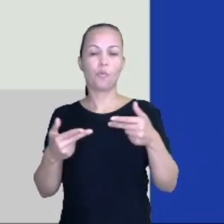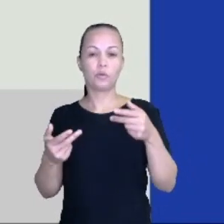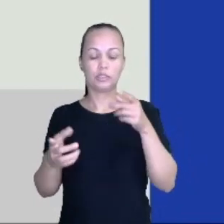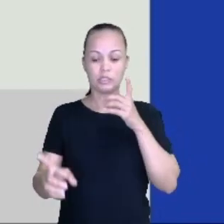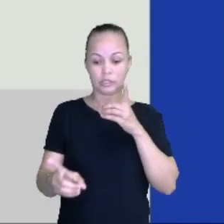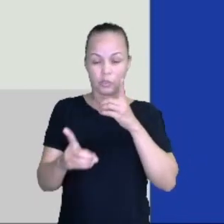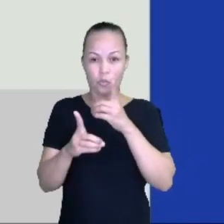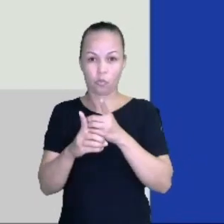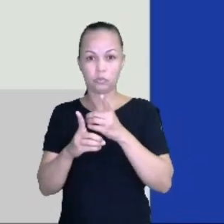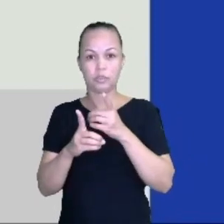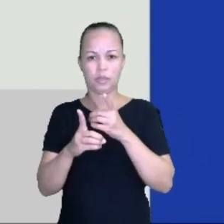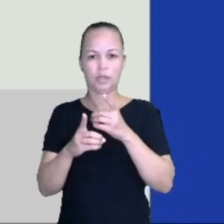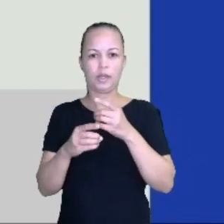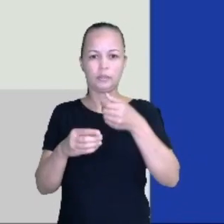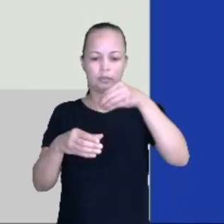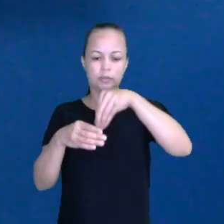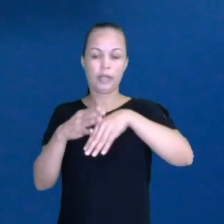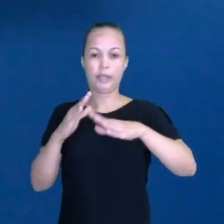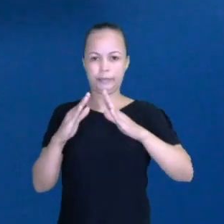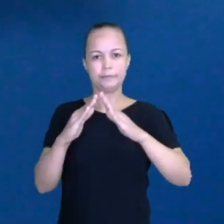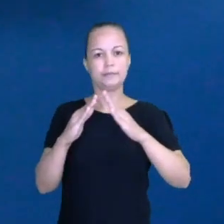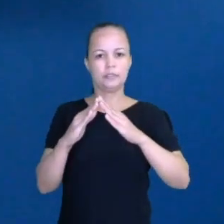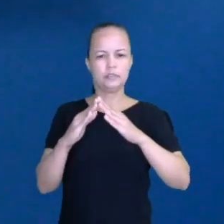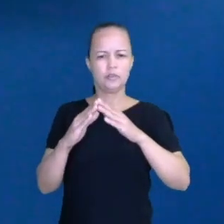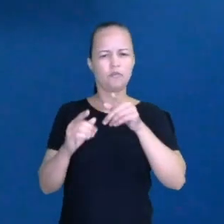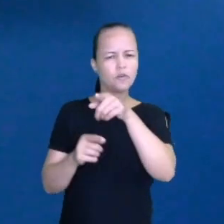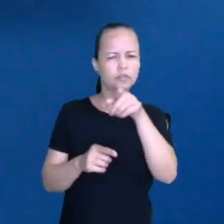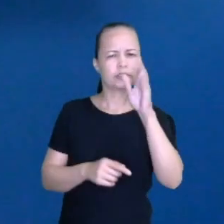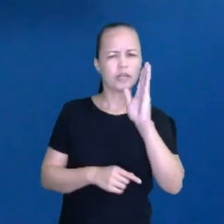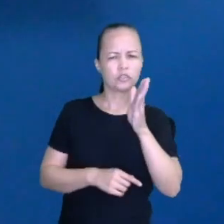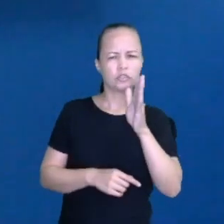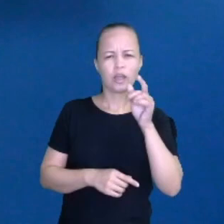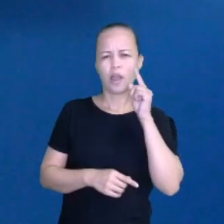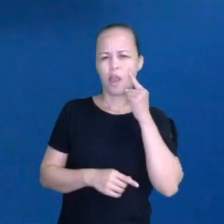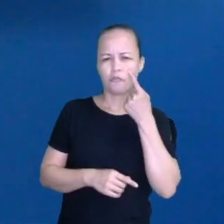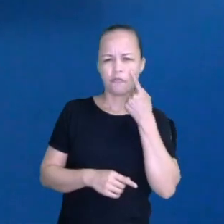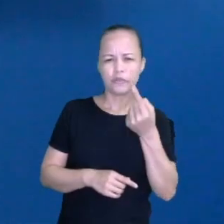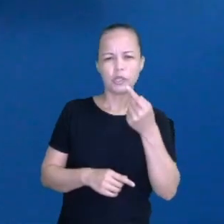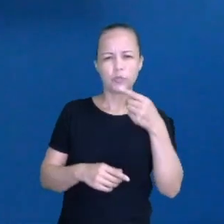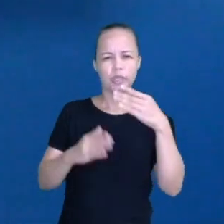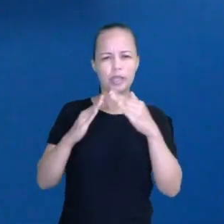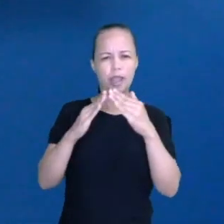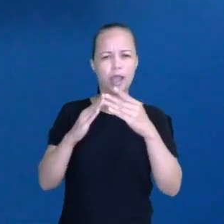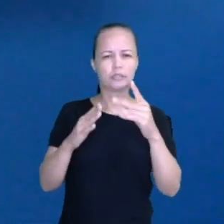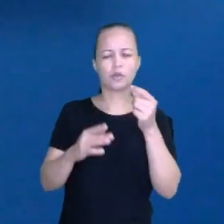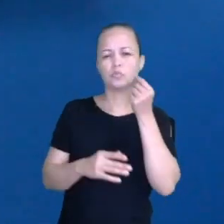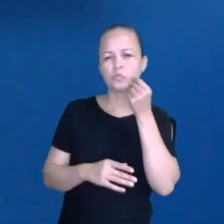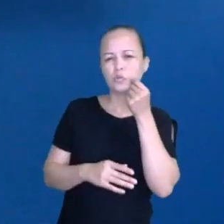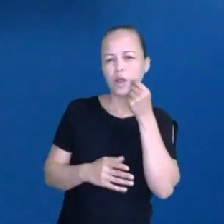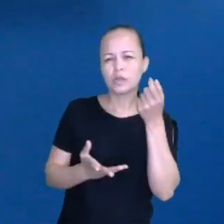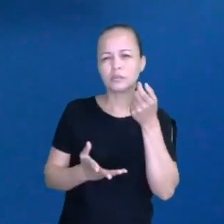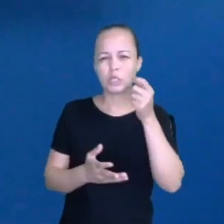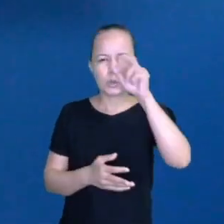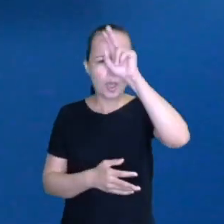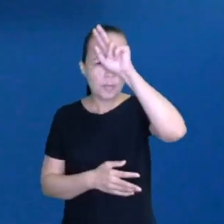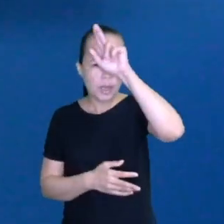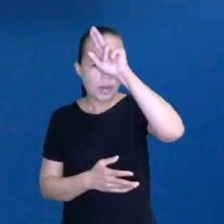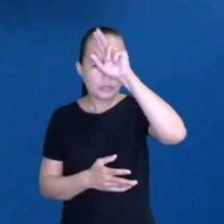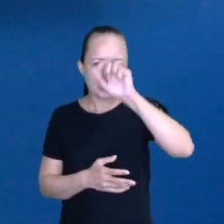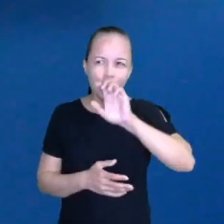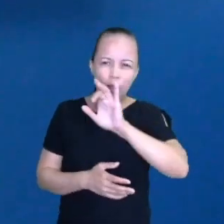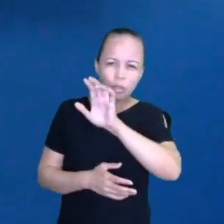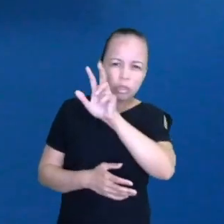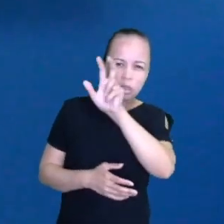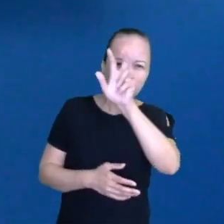gente acha na nossa casa. Você já achou na sua casa um ratinho andando por ali, uma baratinha na